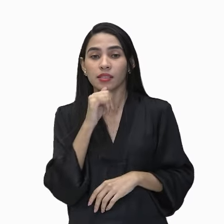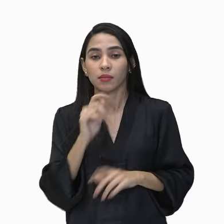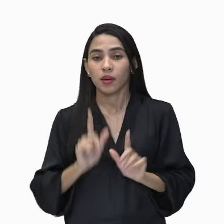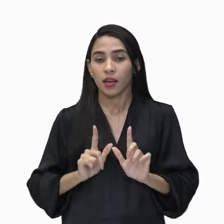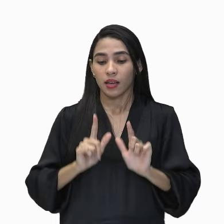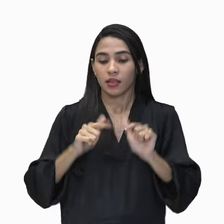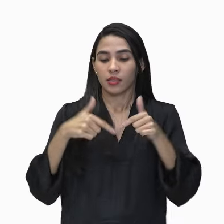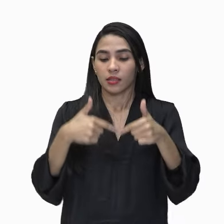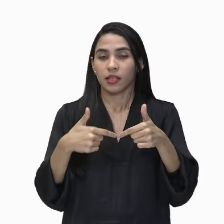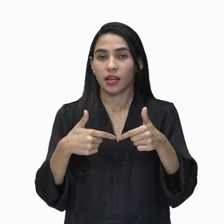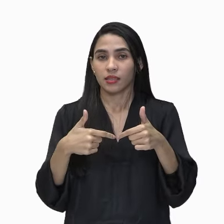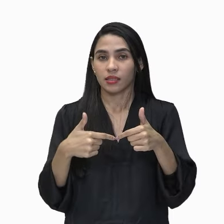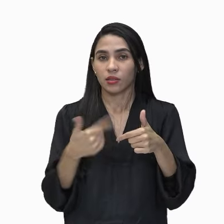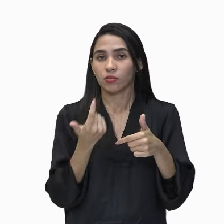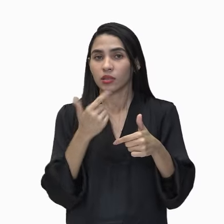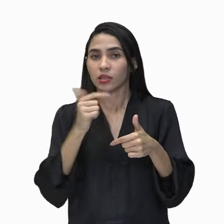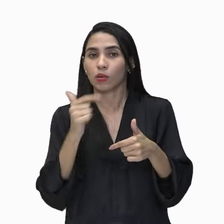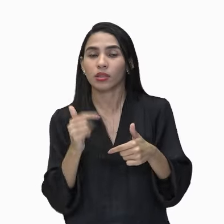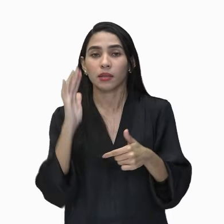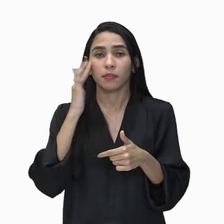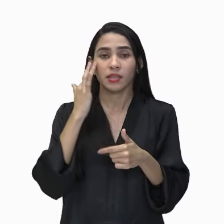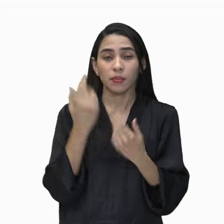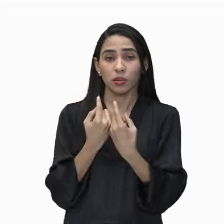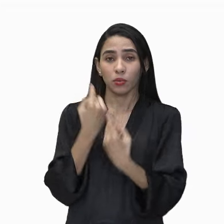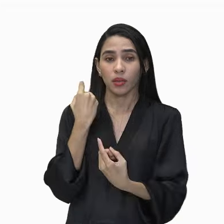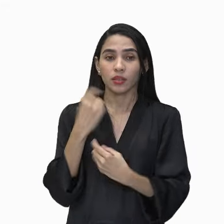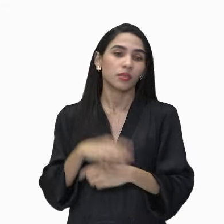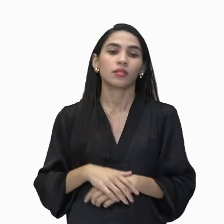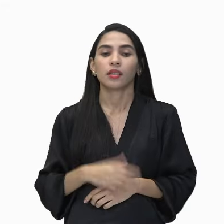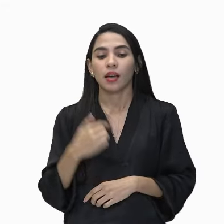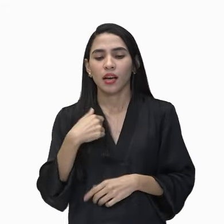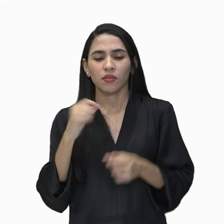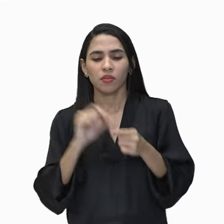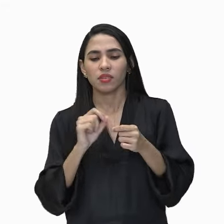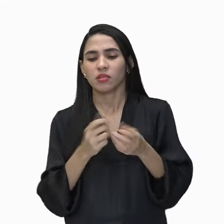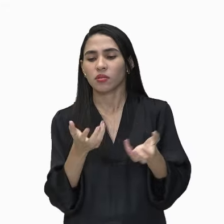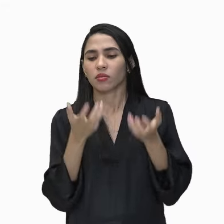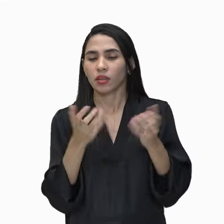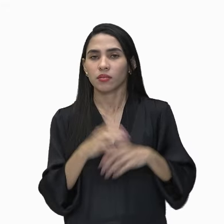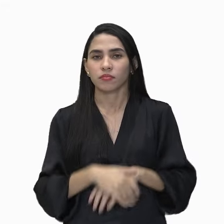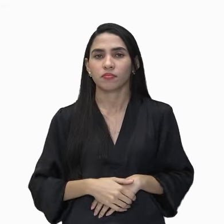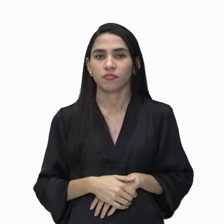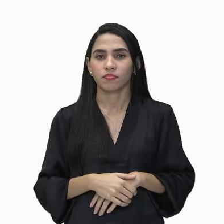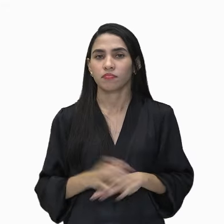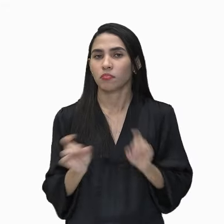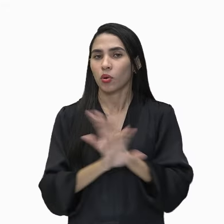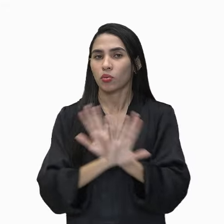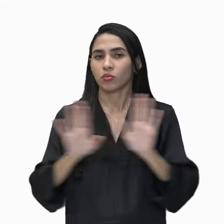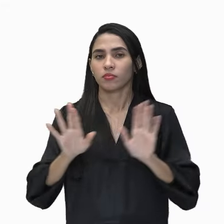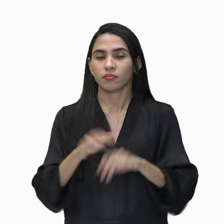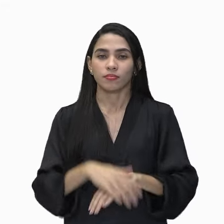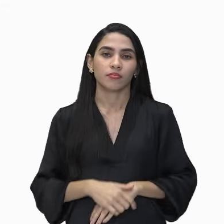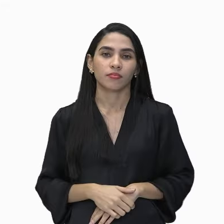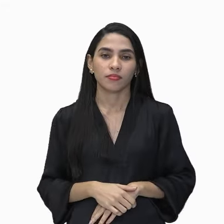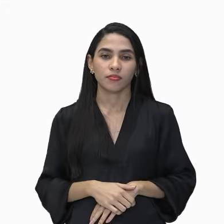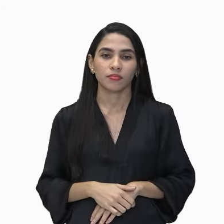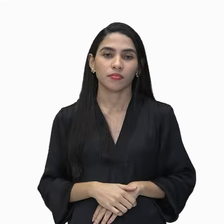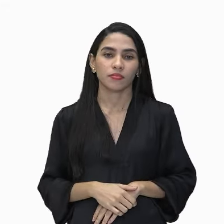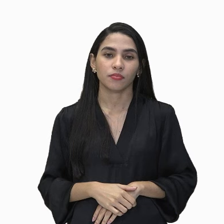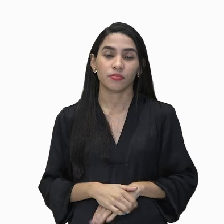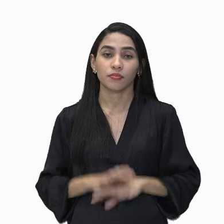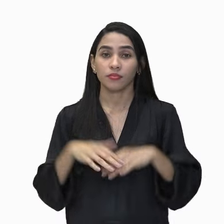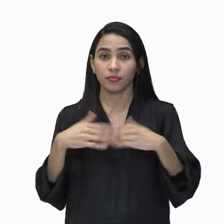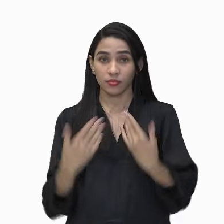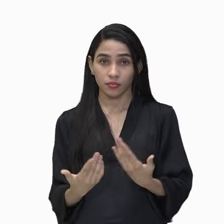sem razões, agir sem motivos. Eu vou fazer o que eu bem quero. Olha só, como puxa a primeira, né?